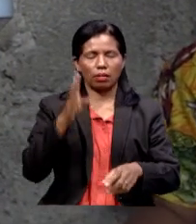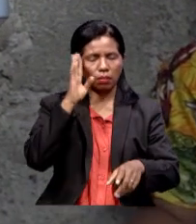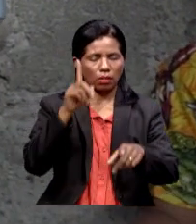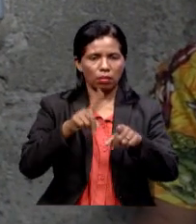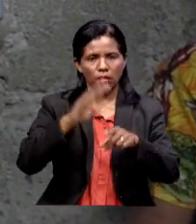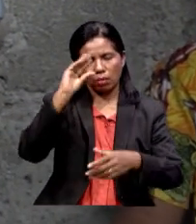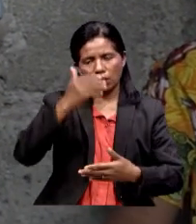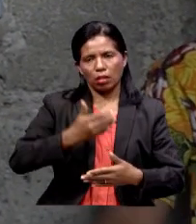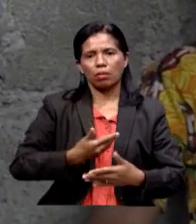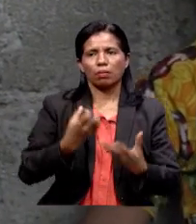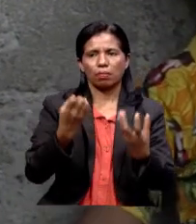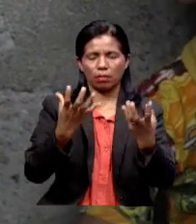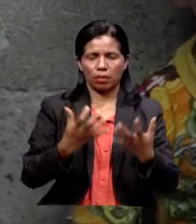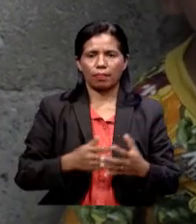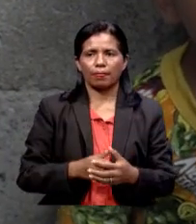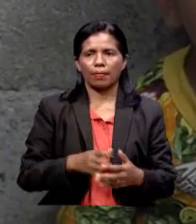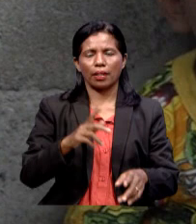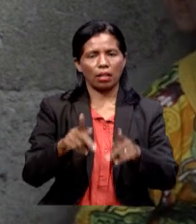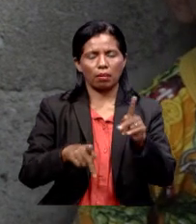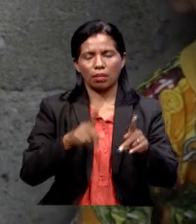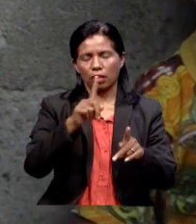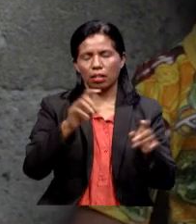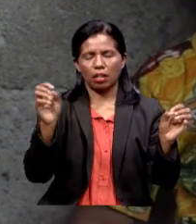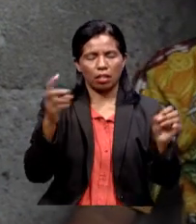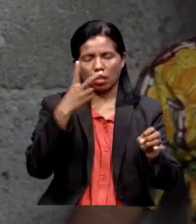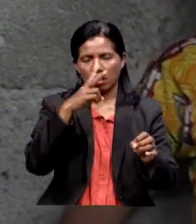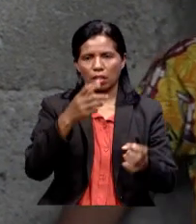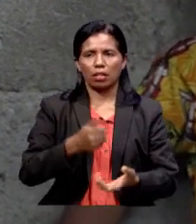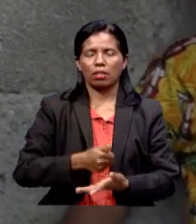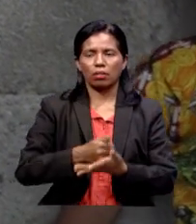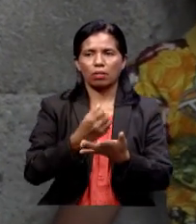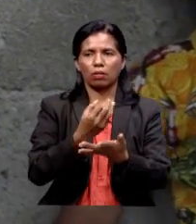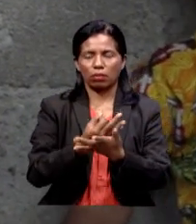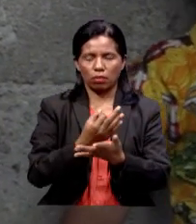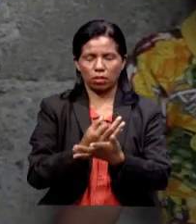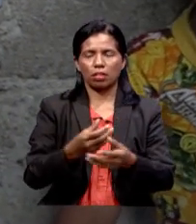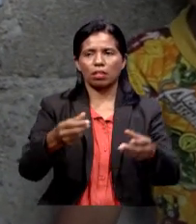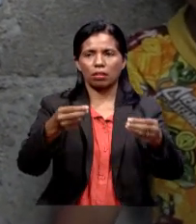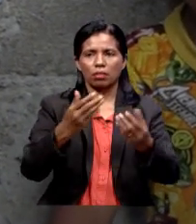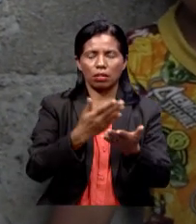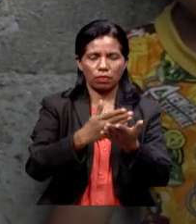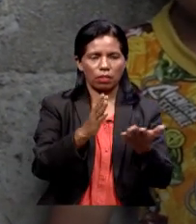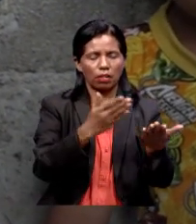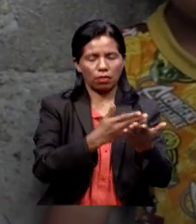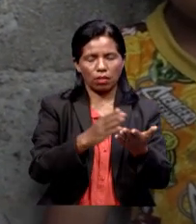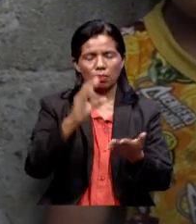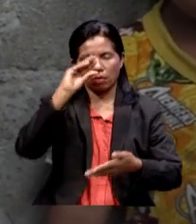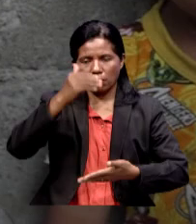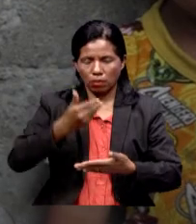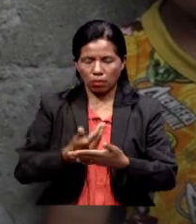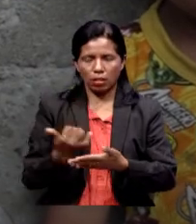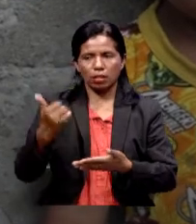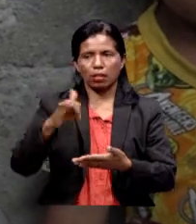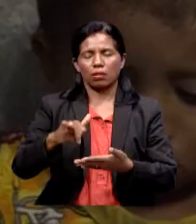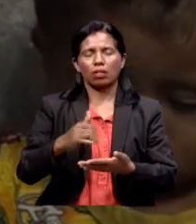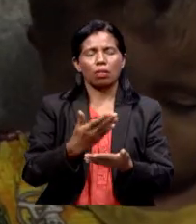barbara, ema ida la hare, nebe osan wan simumaimos, faeba wan sir lato. So